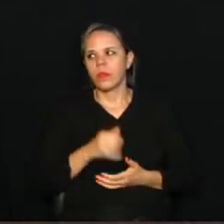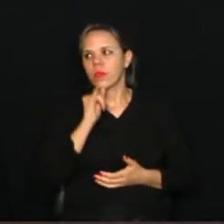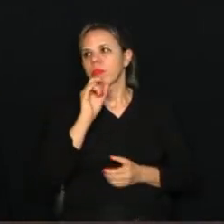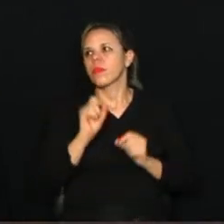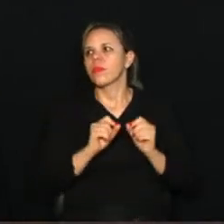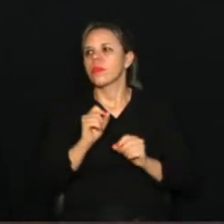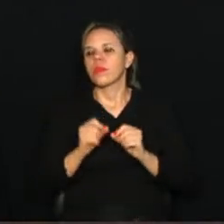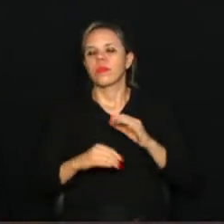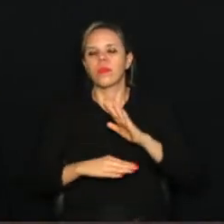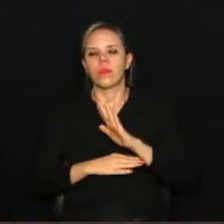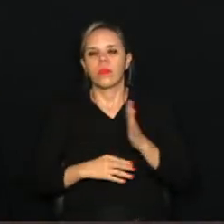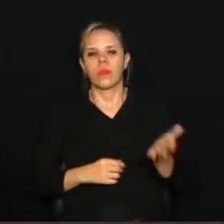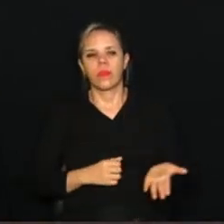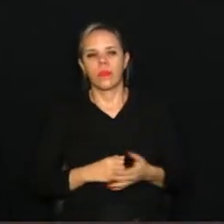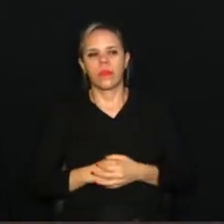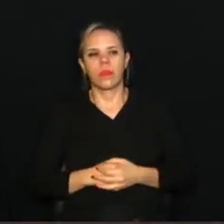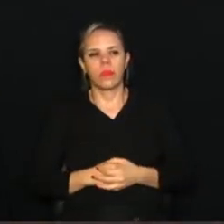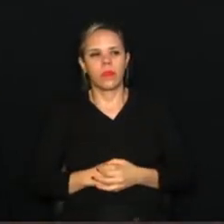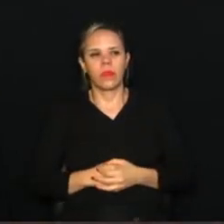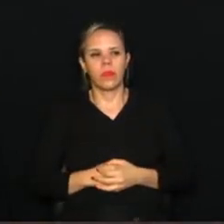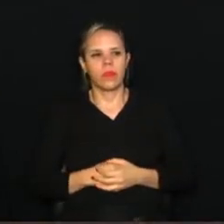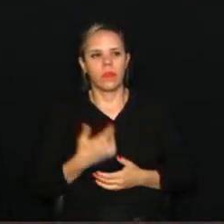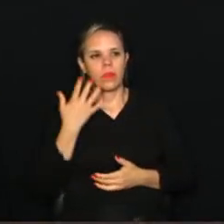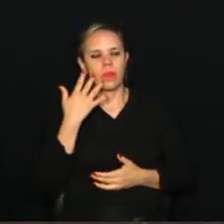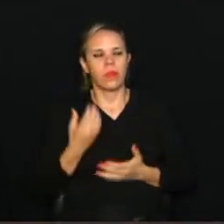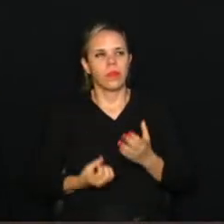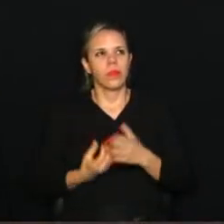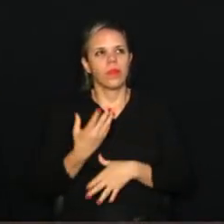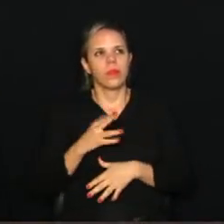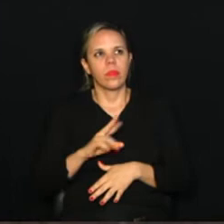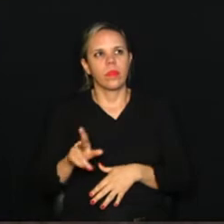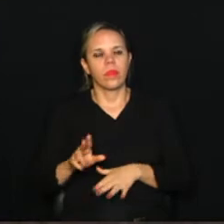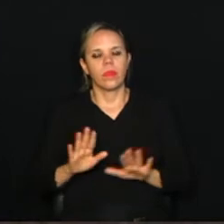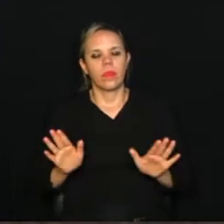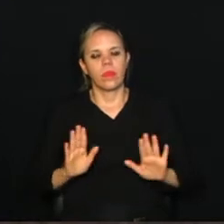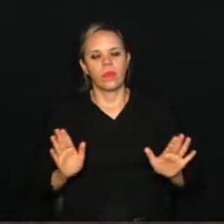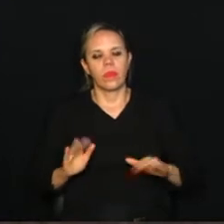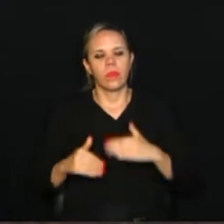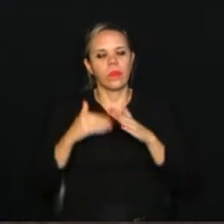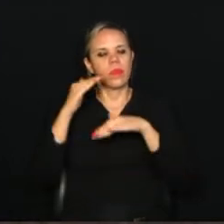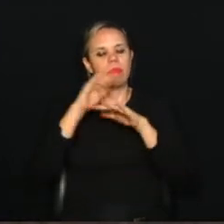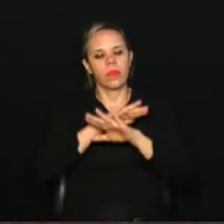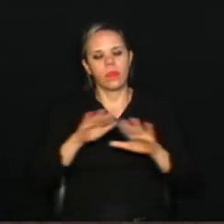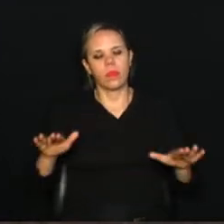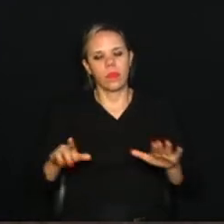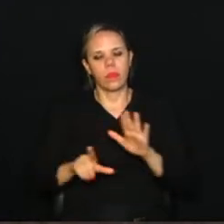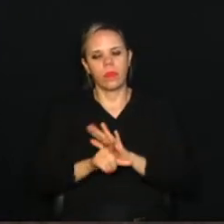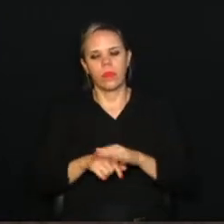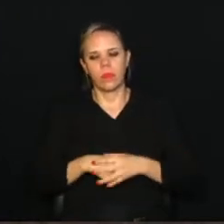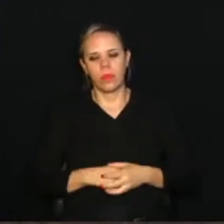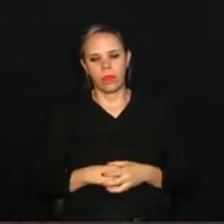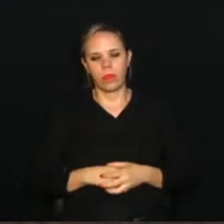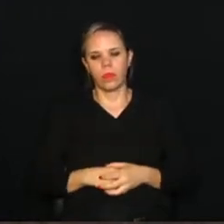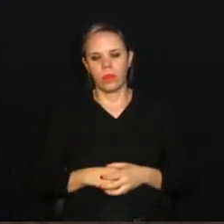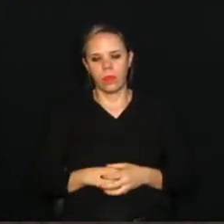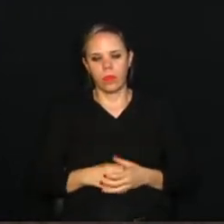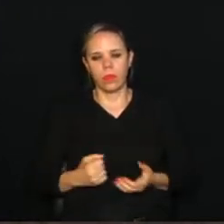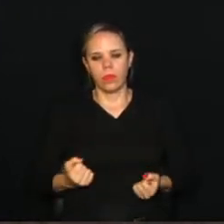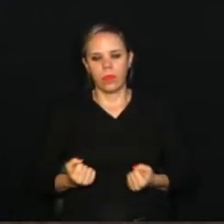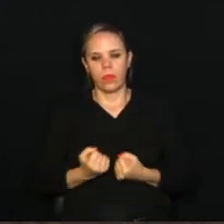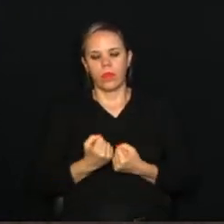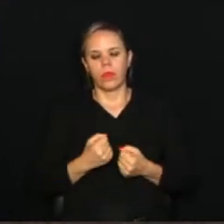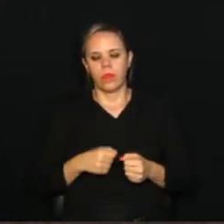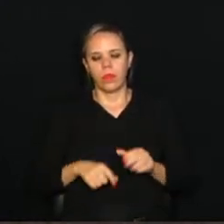a Câmara, eu acho que vem não só a construir leis que venham dar suporte